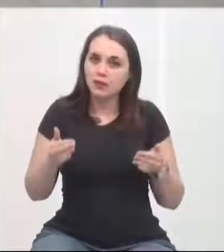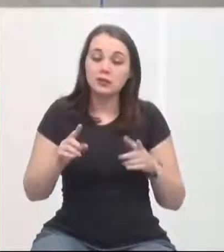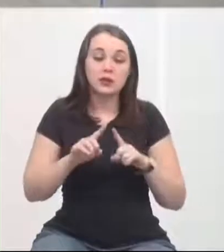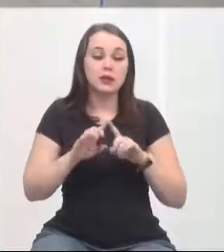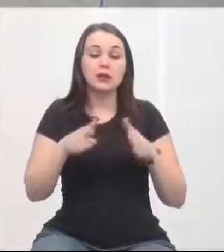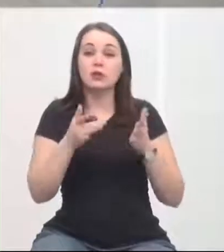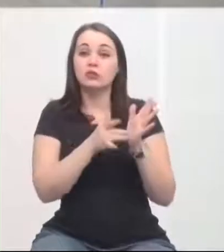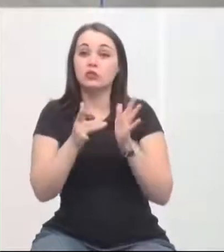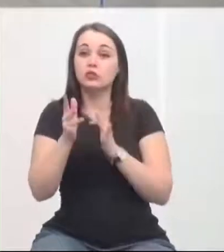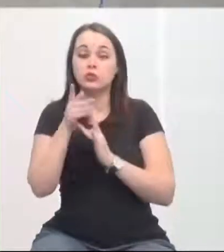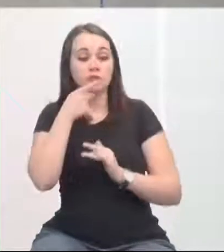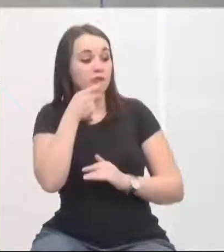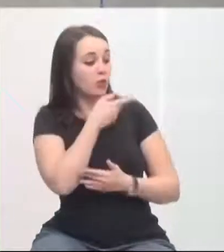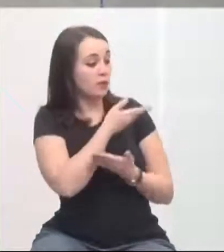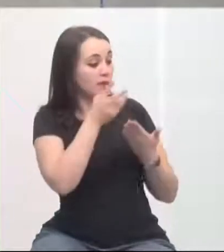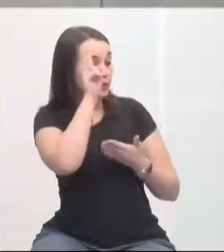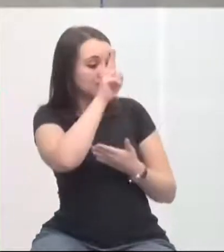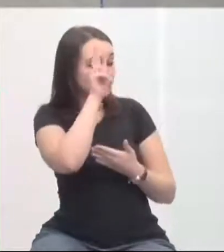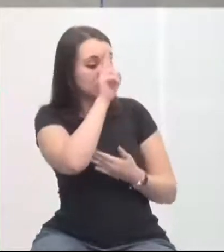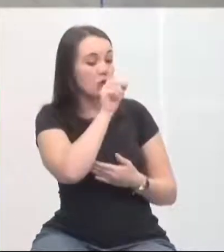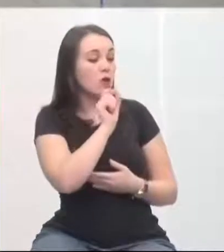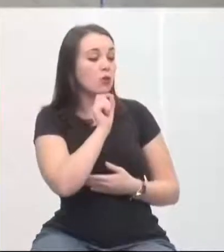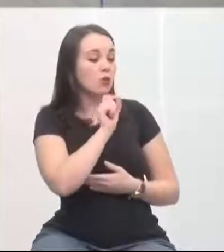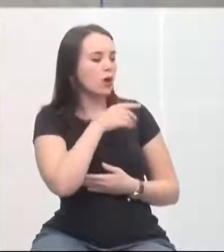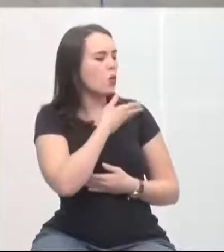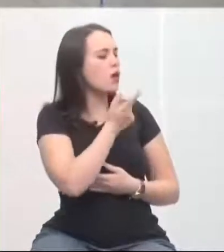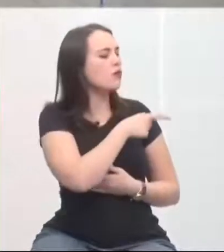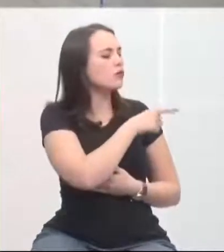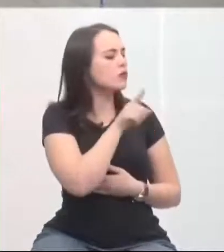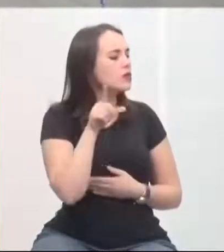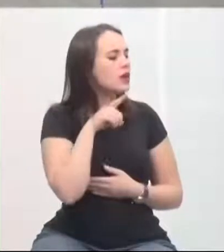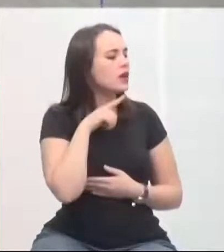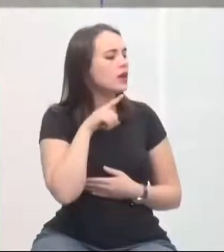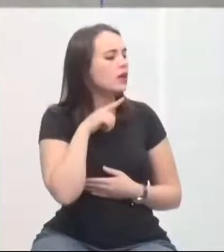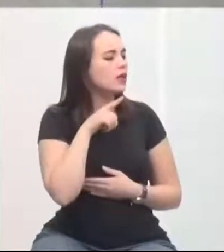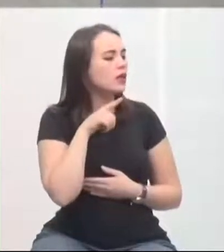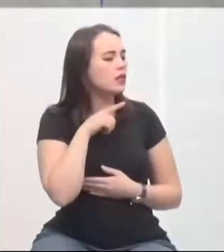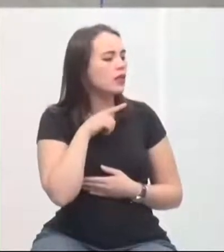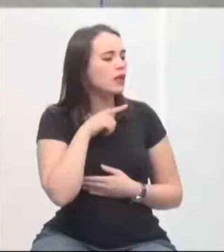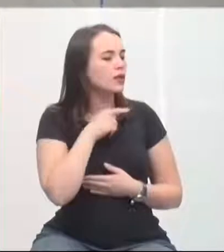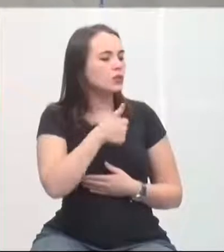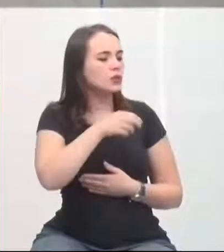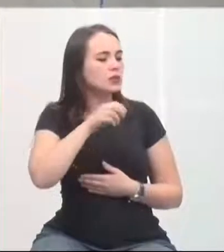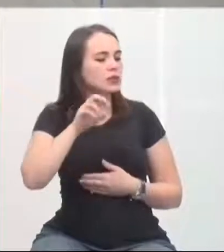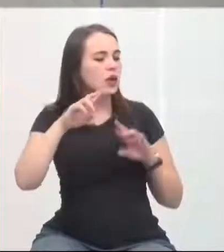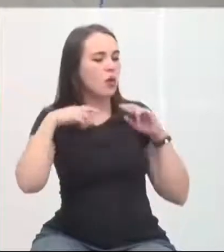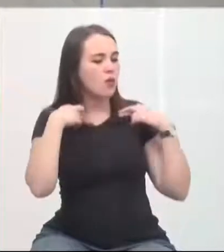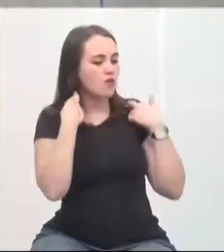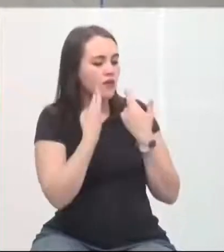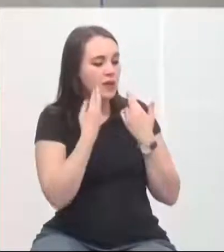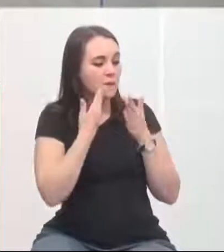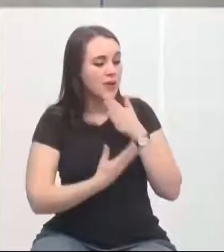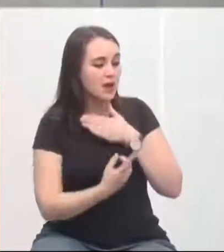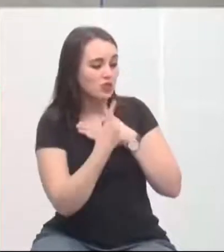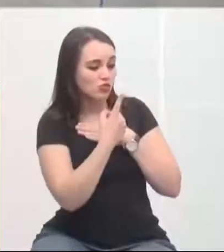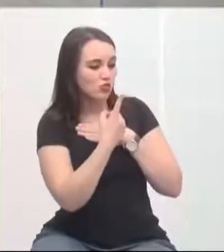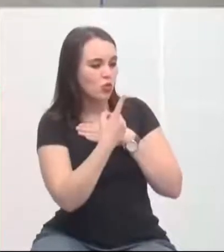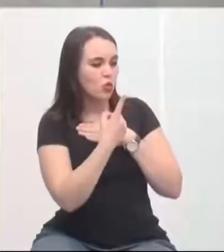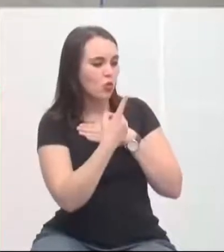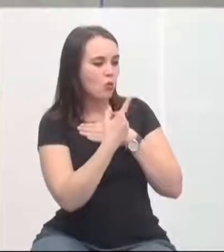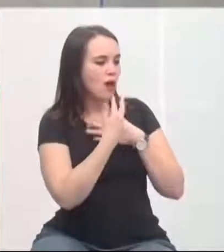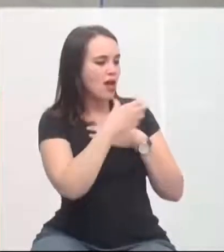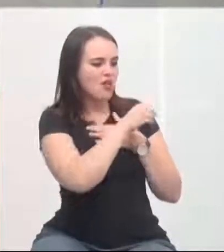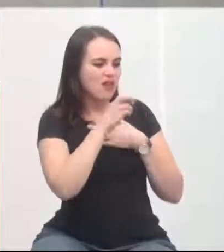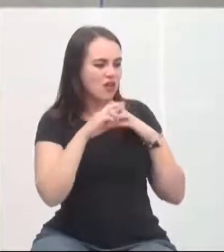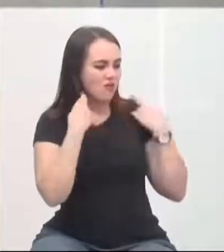Jesus lhes contou esta parábola. Qual de vocês que, possuindo 100 ovelhas e perdendo uma, não deixa as 99 no